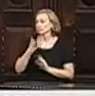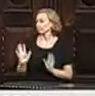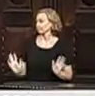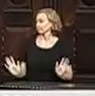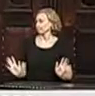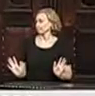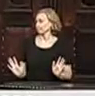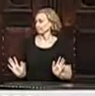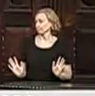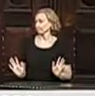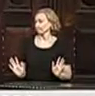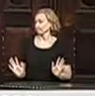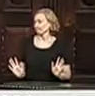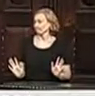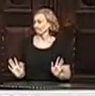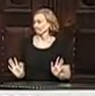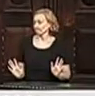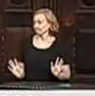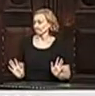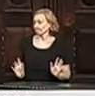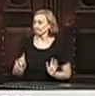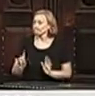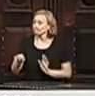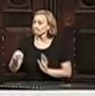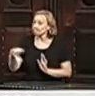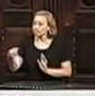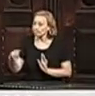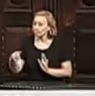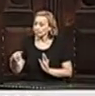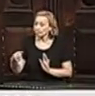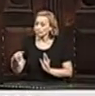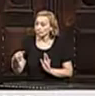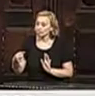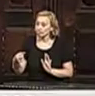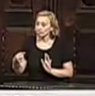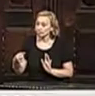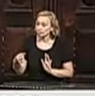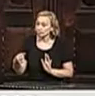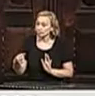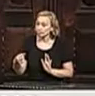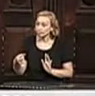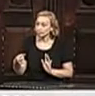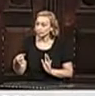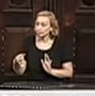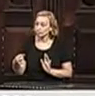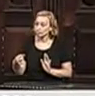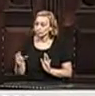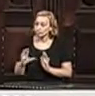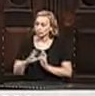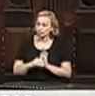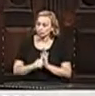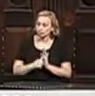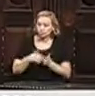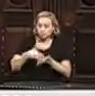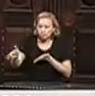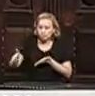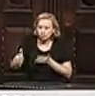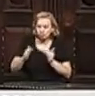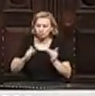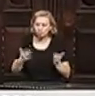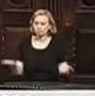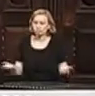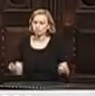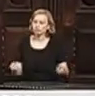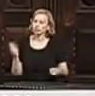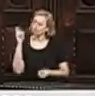carnês. E depois de rodar o carnê e botar na rua, fica